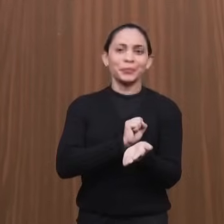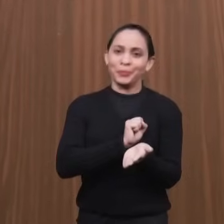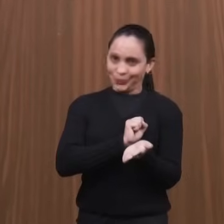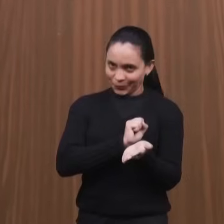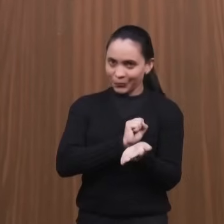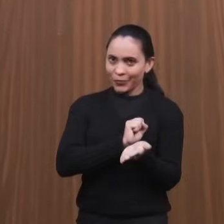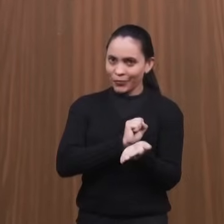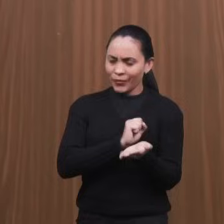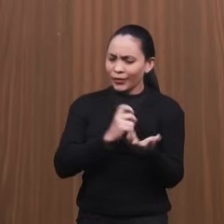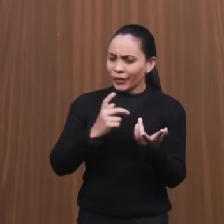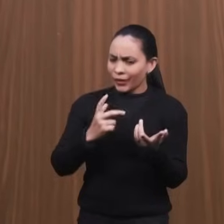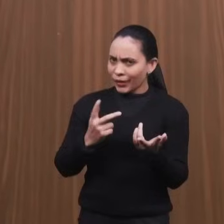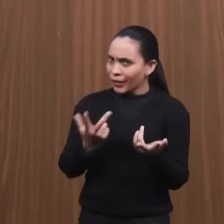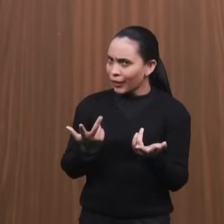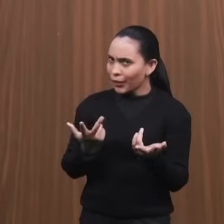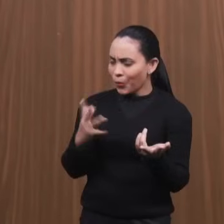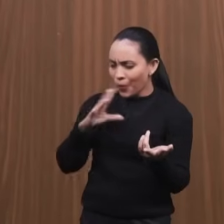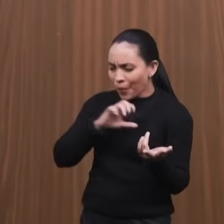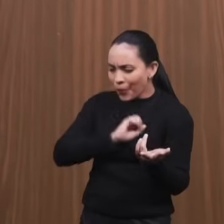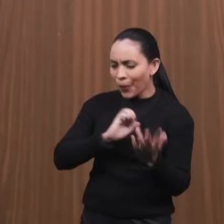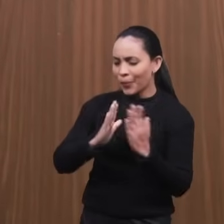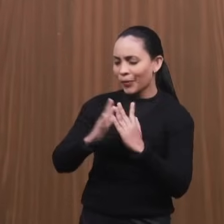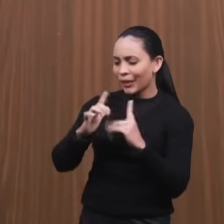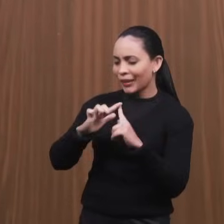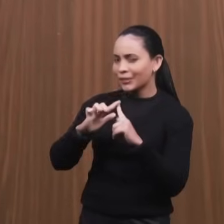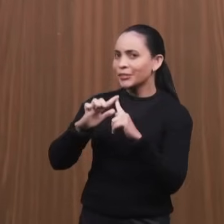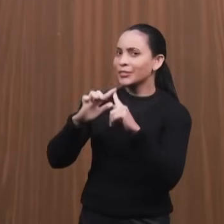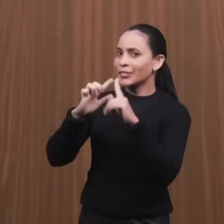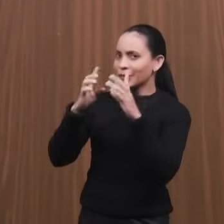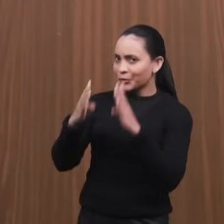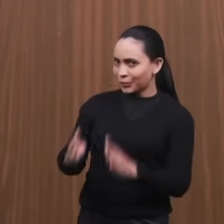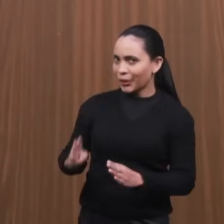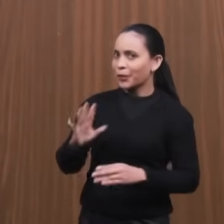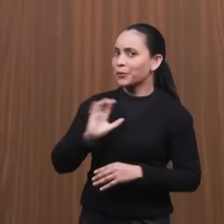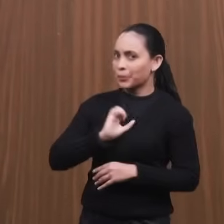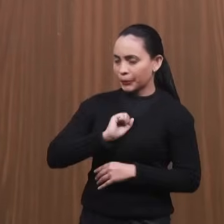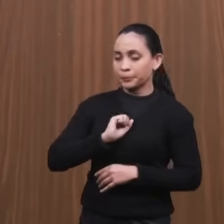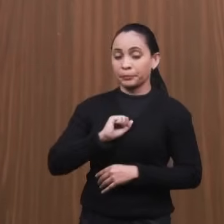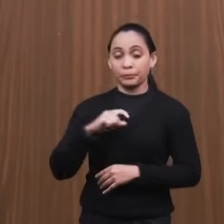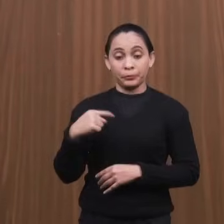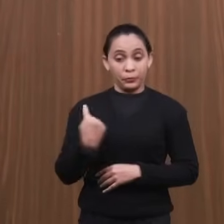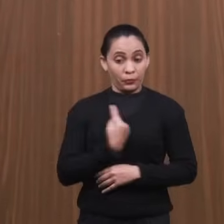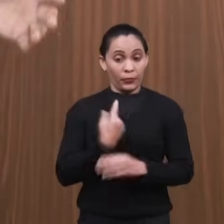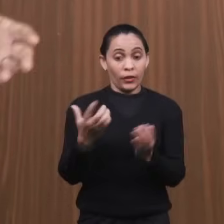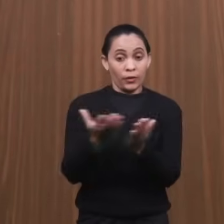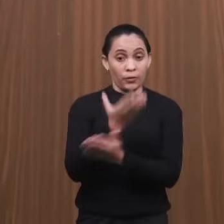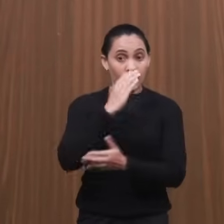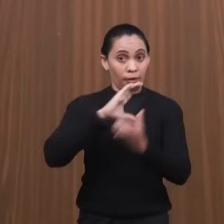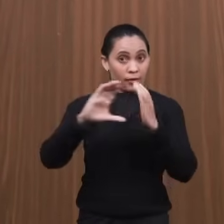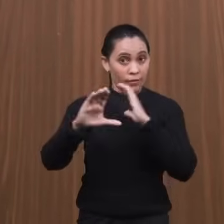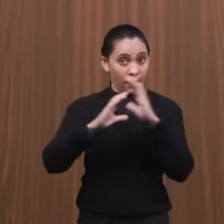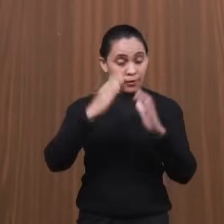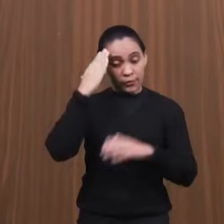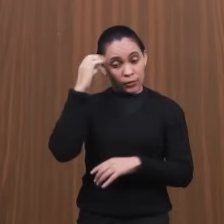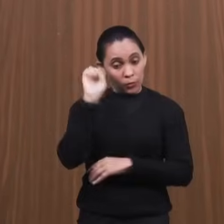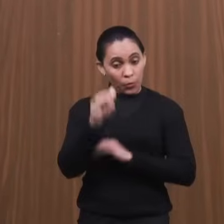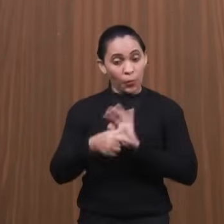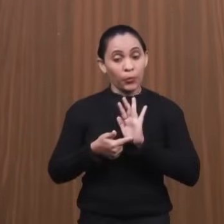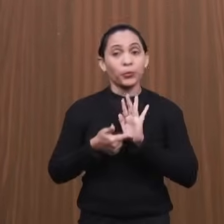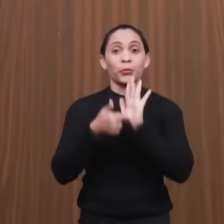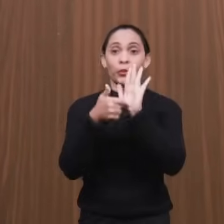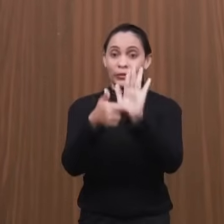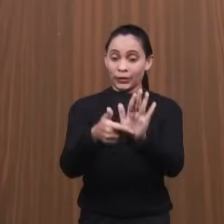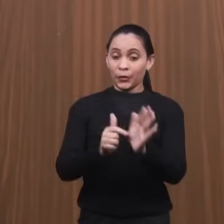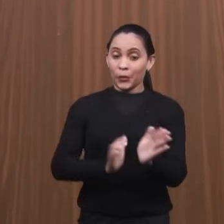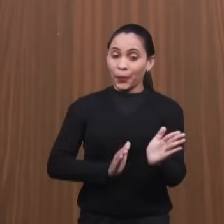igreja amada. Nós encontramos, por exemplo, no livro de Cantares de Salomão, que temos abordado já durante um bom